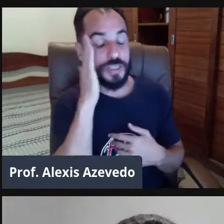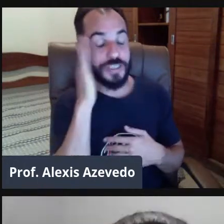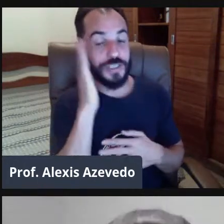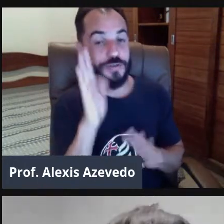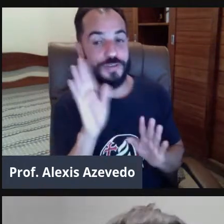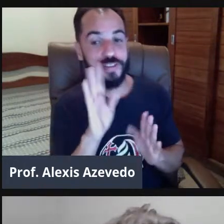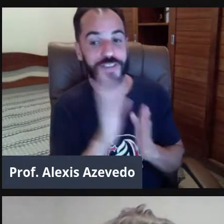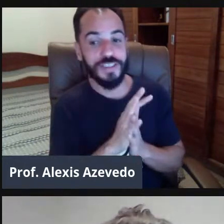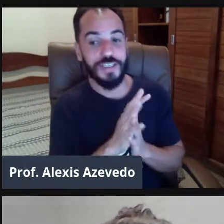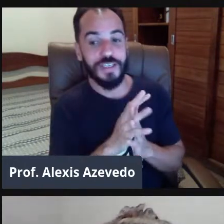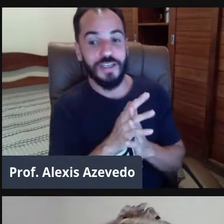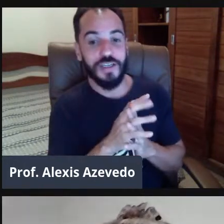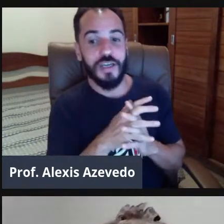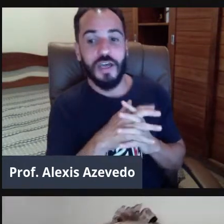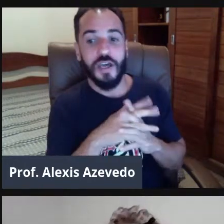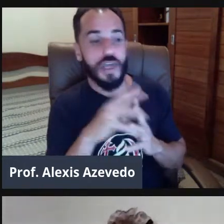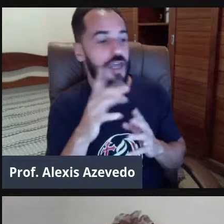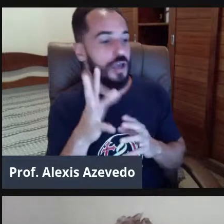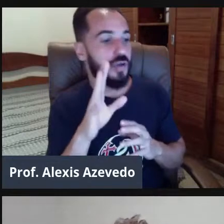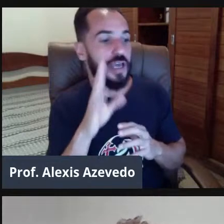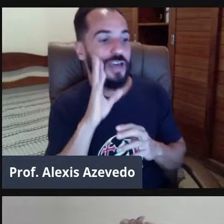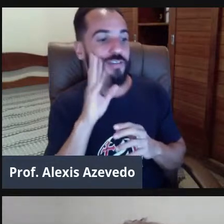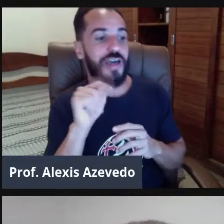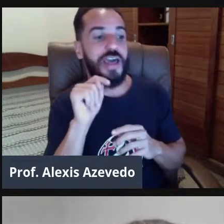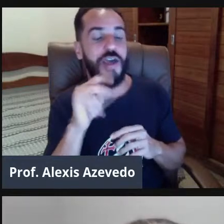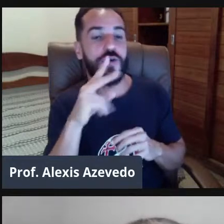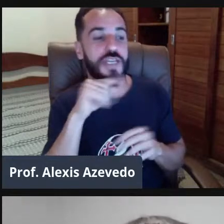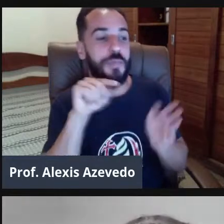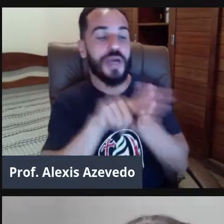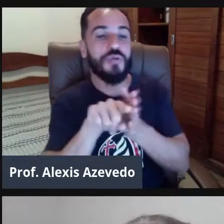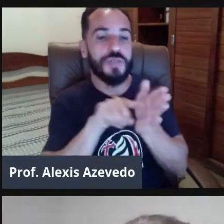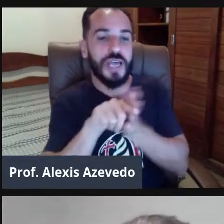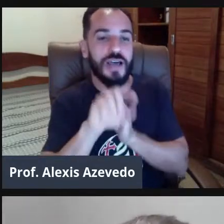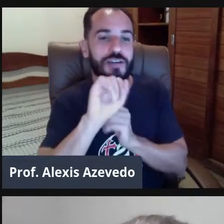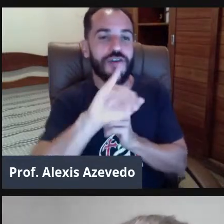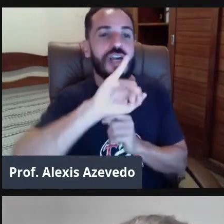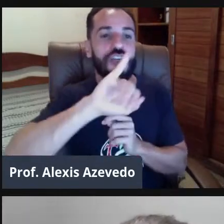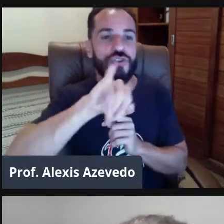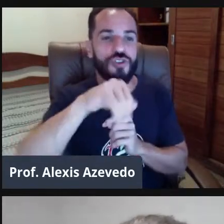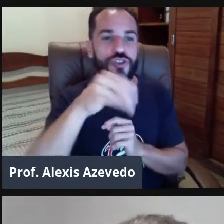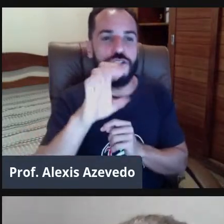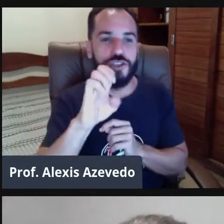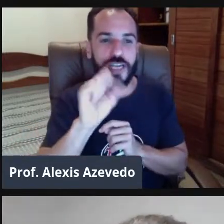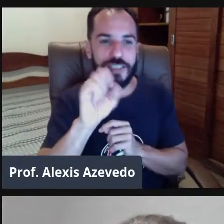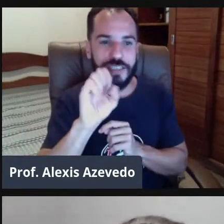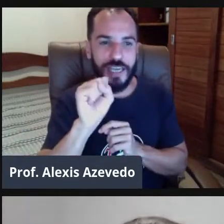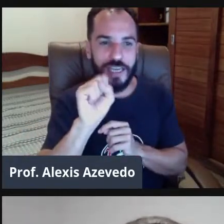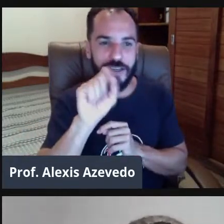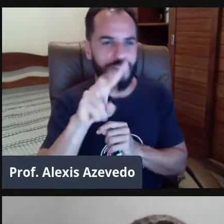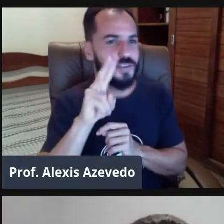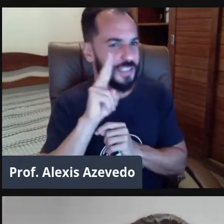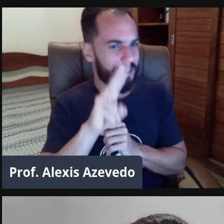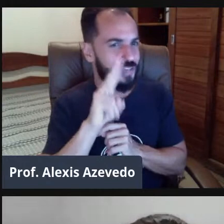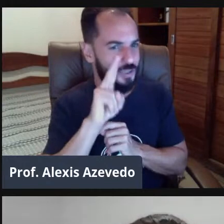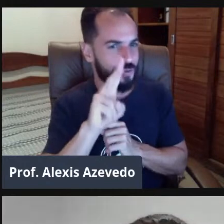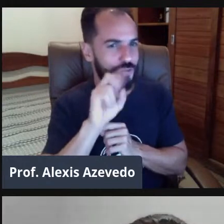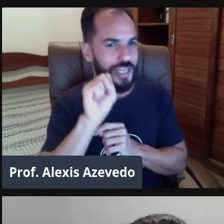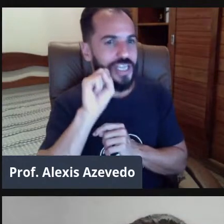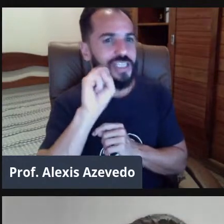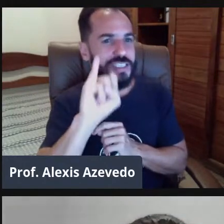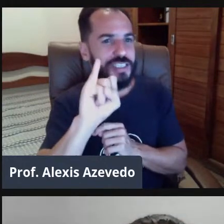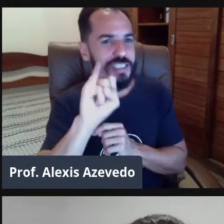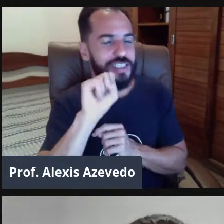estadunidense. Né? O termo artes plásticas é mais ligado à Europa, então precisa assim, que a gente